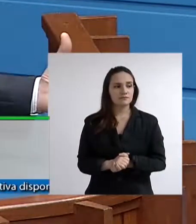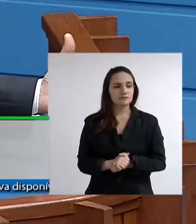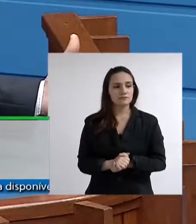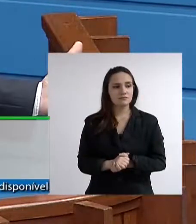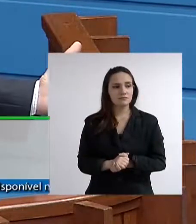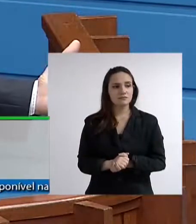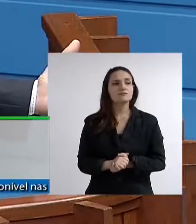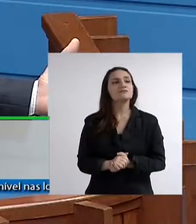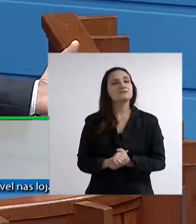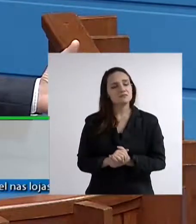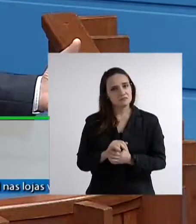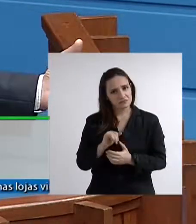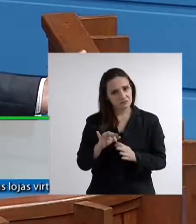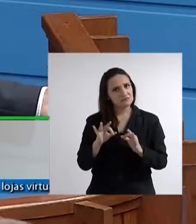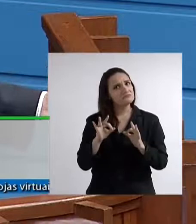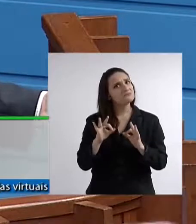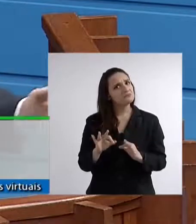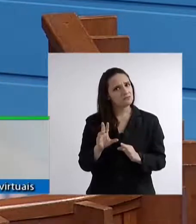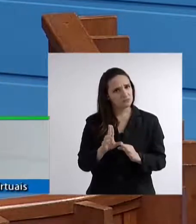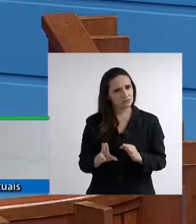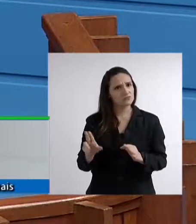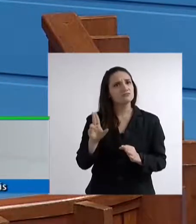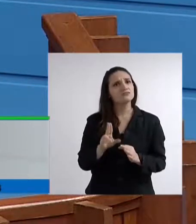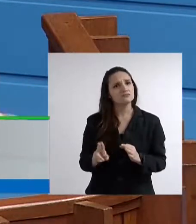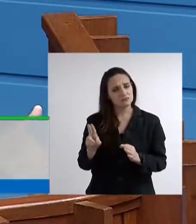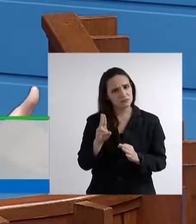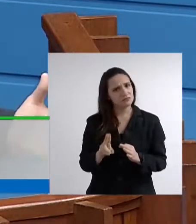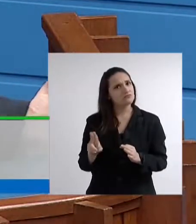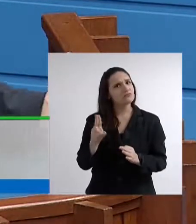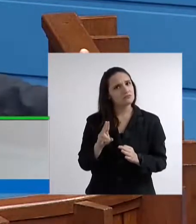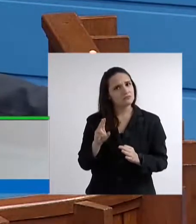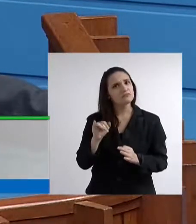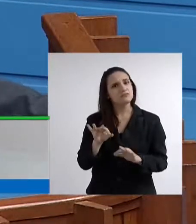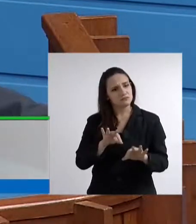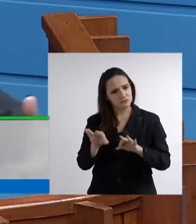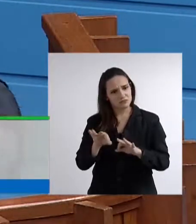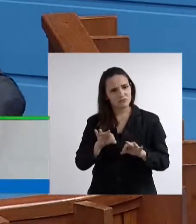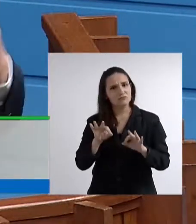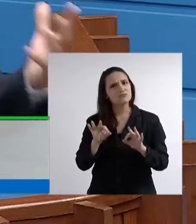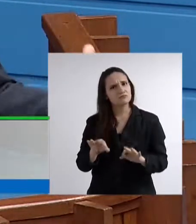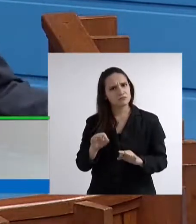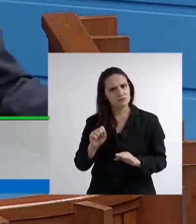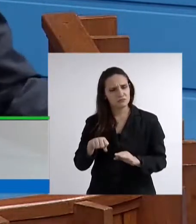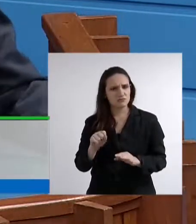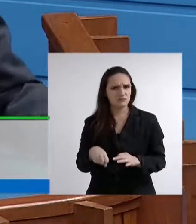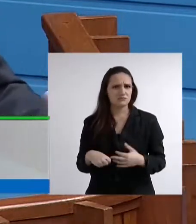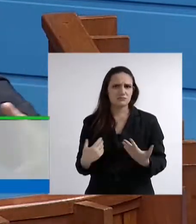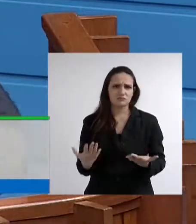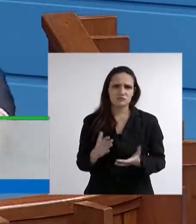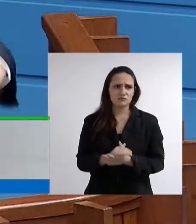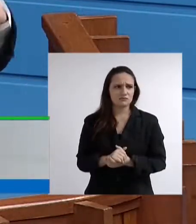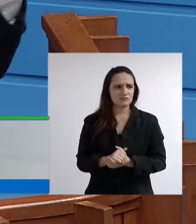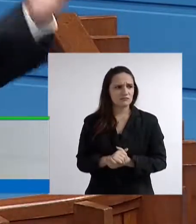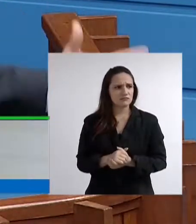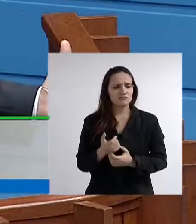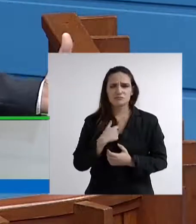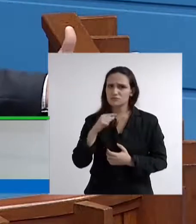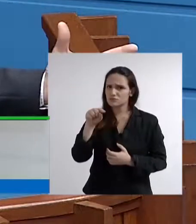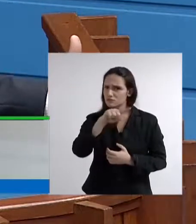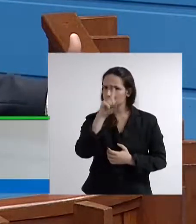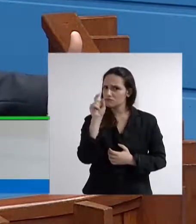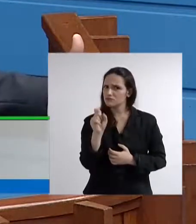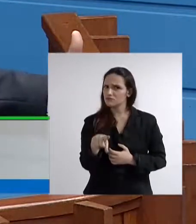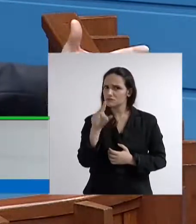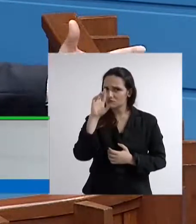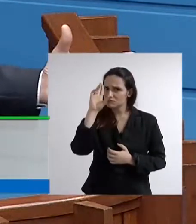aplicação desses recursos, da forma como esses recursos são geridos. Há um